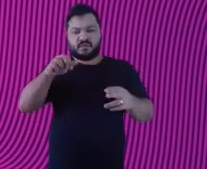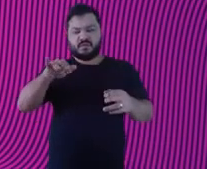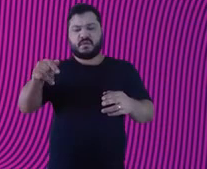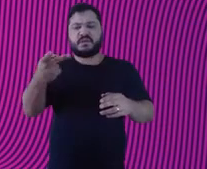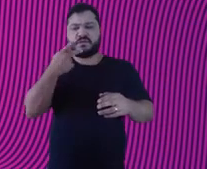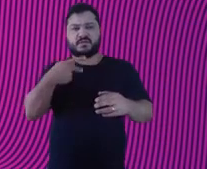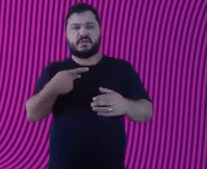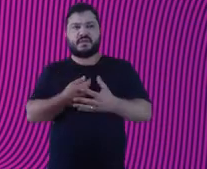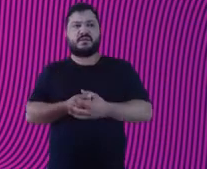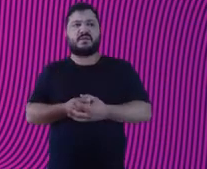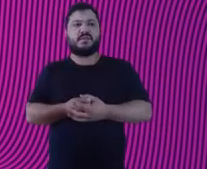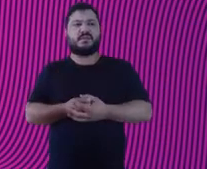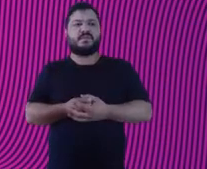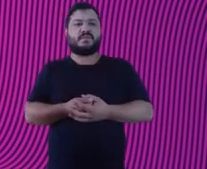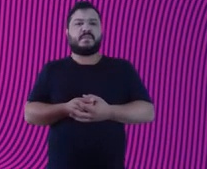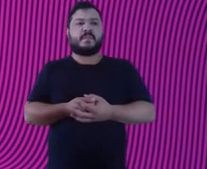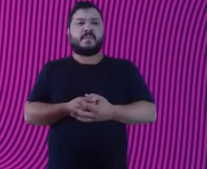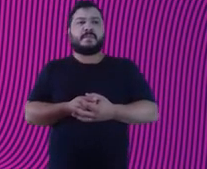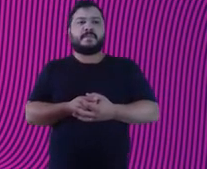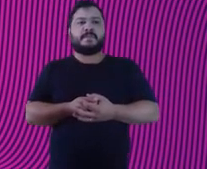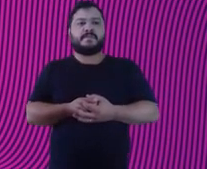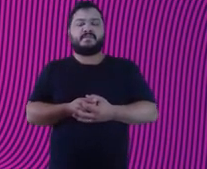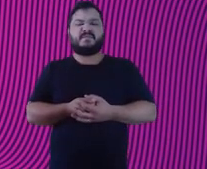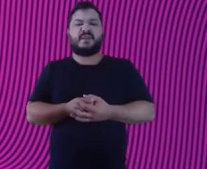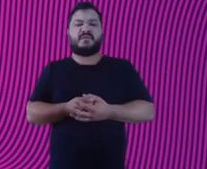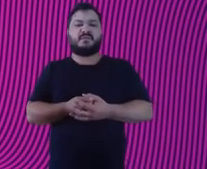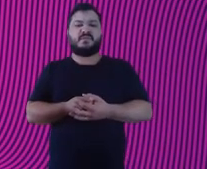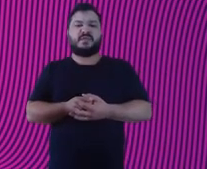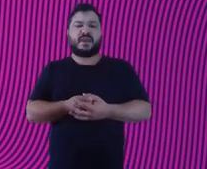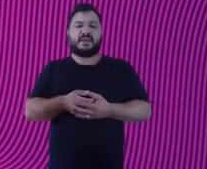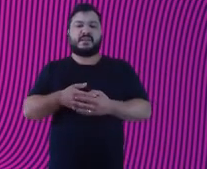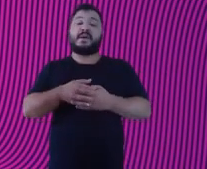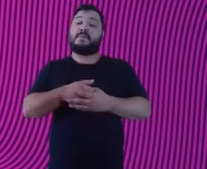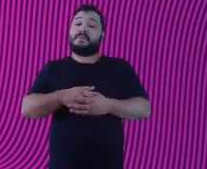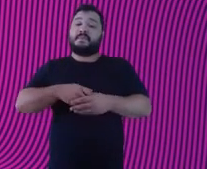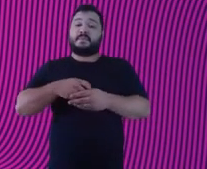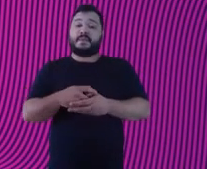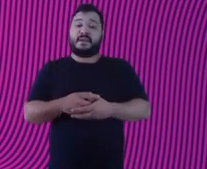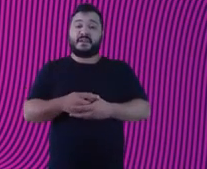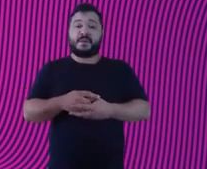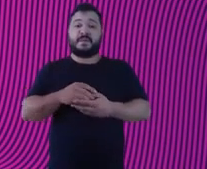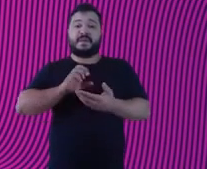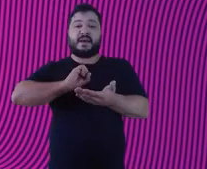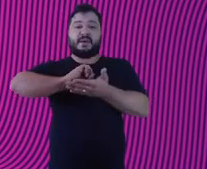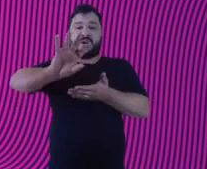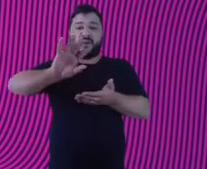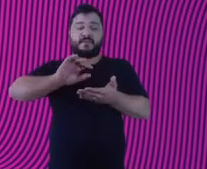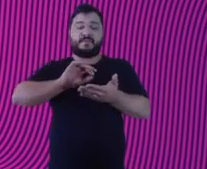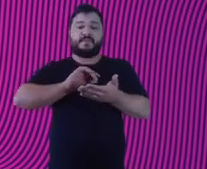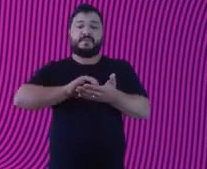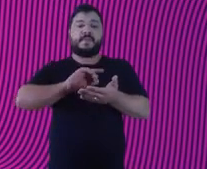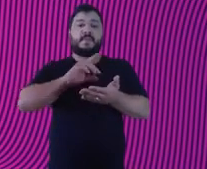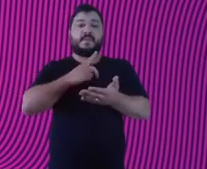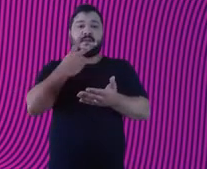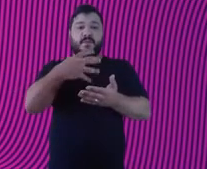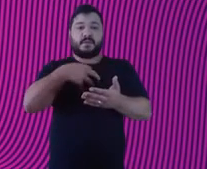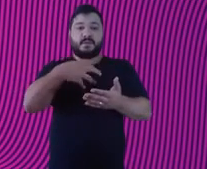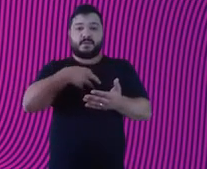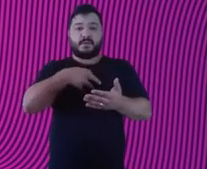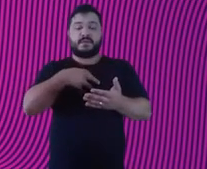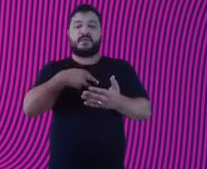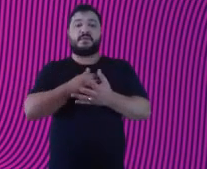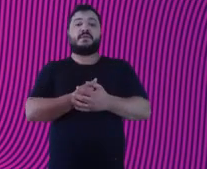levantou, que vocês estão colocando aqui. Na verdade, assim, ele tem duas características que a